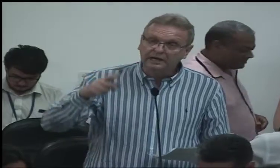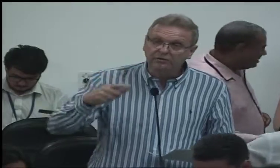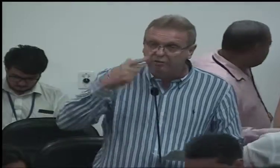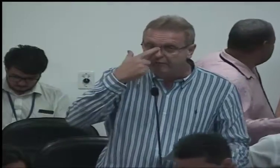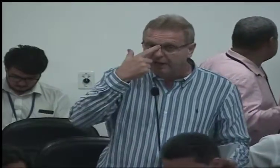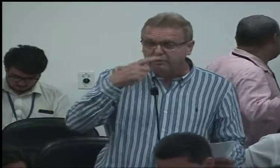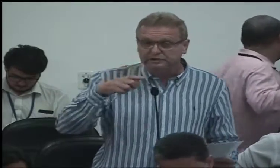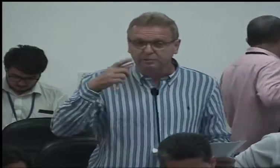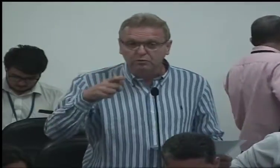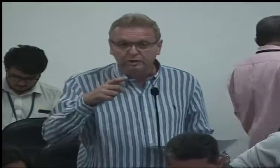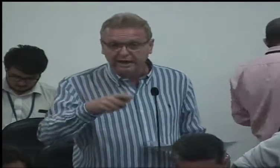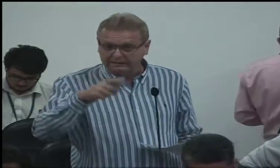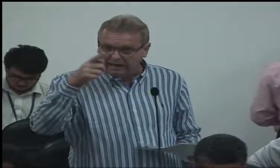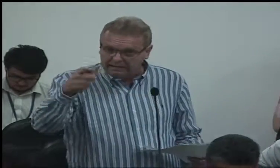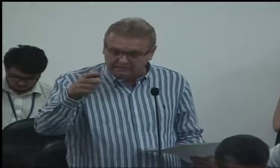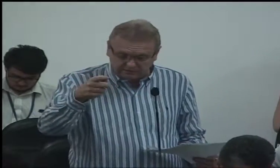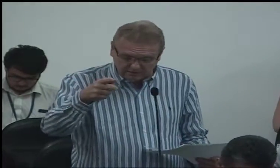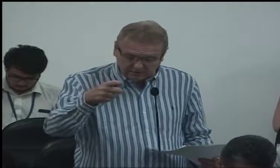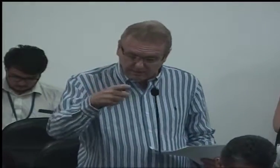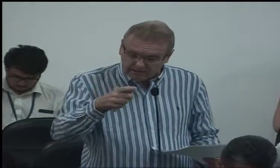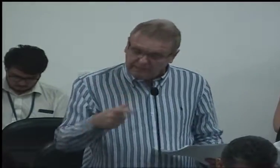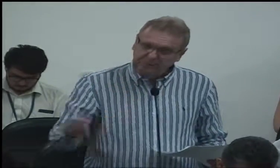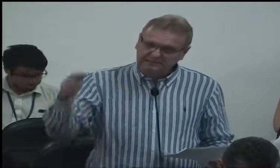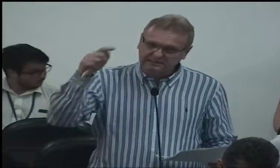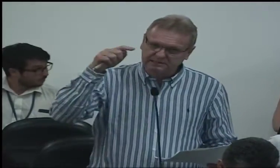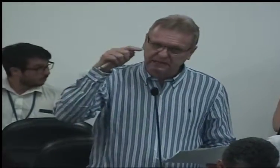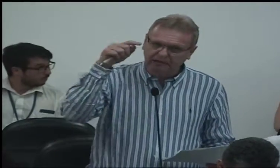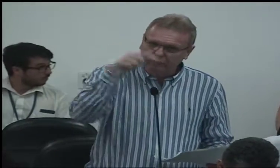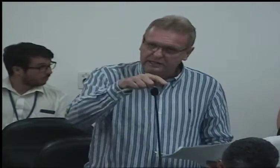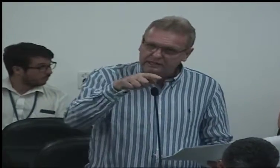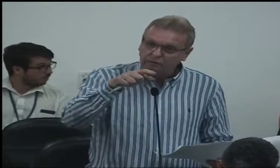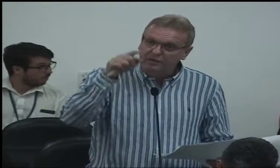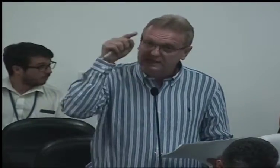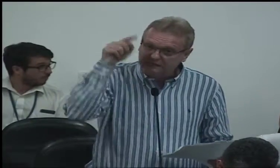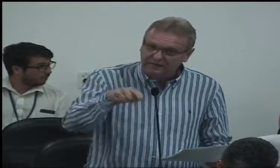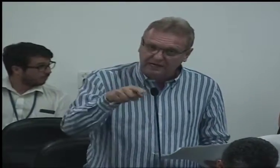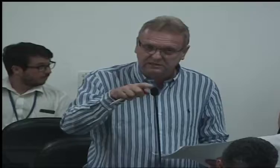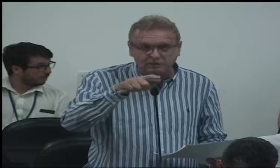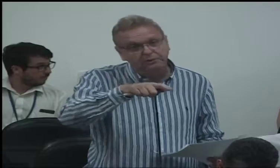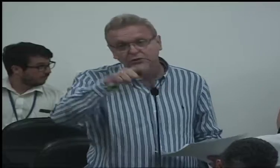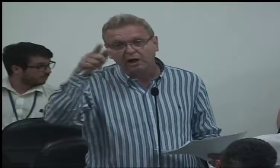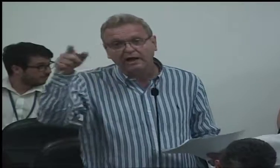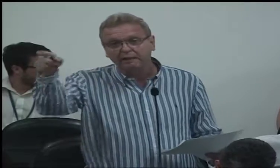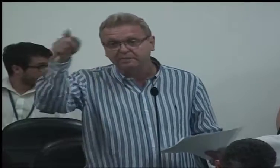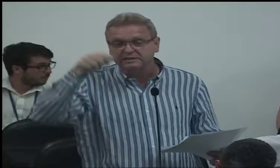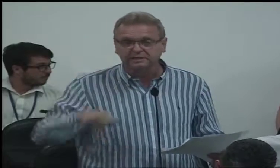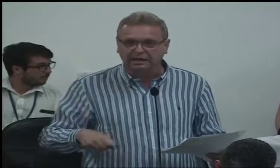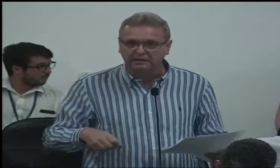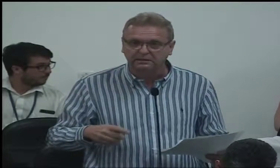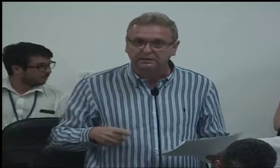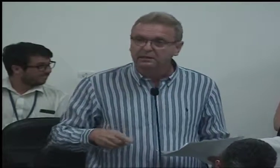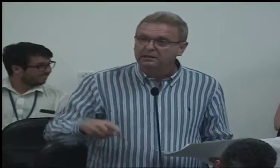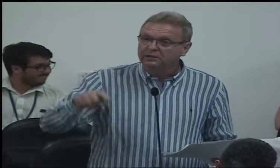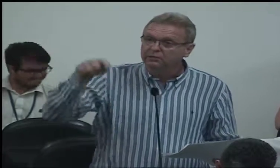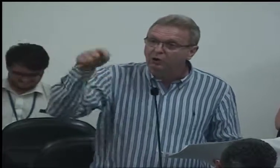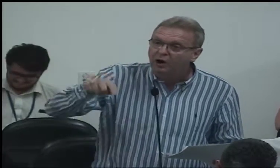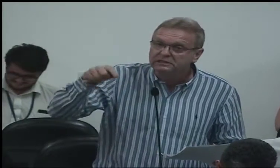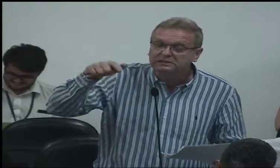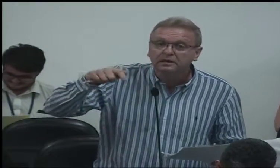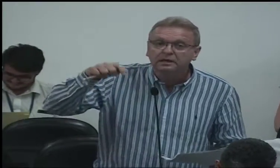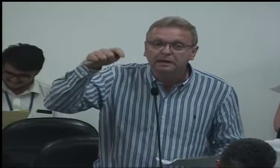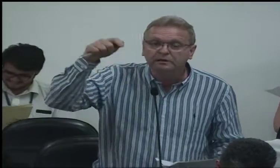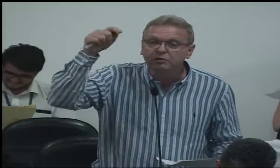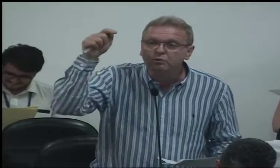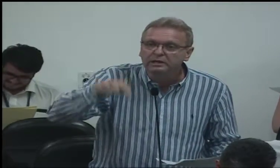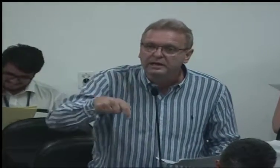Já não chega a novela que nós temos que engolir à tarde, que passa-se à noite com classificação, depois coloca a reprise à tarde. Que